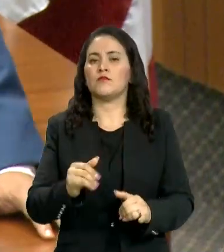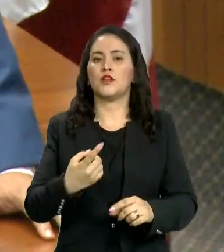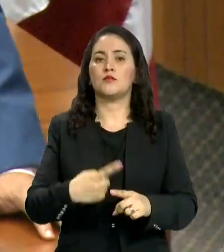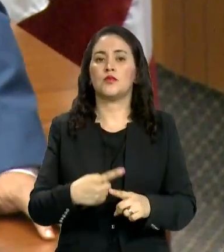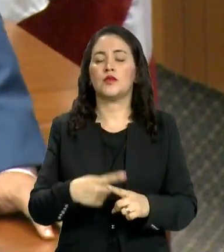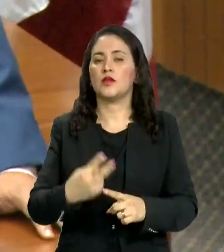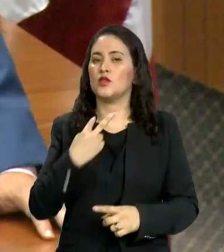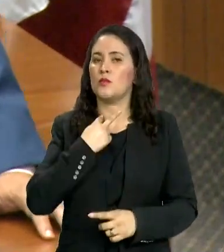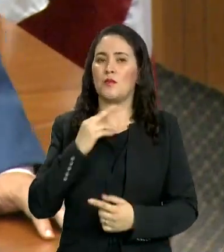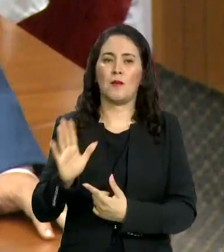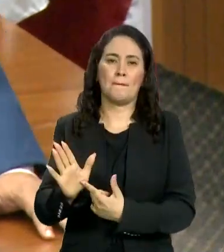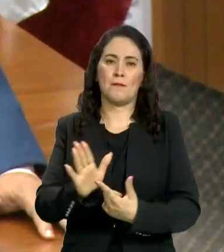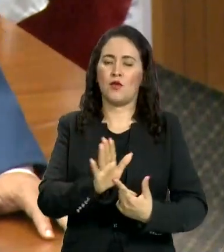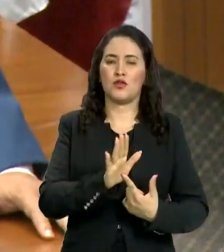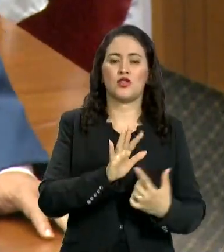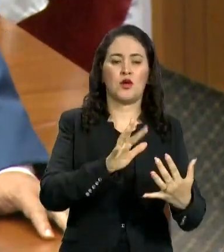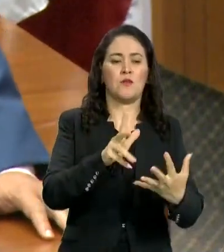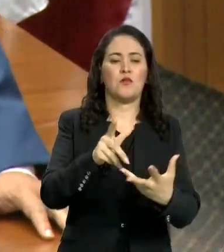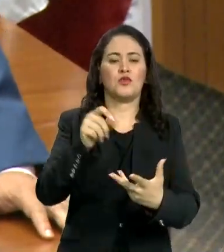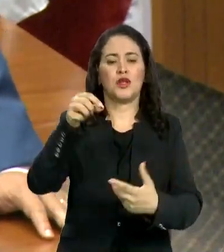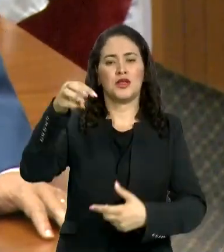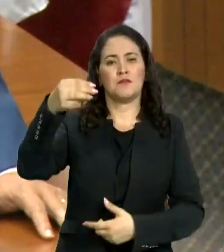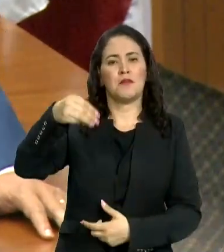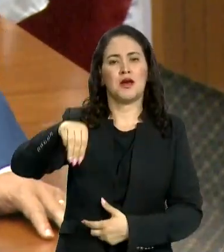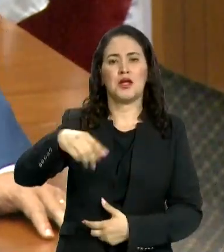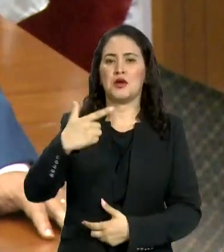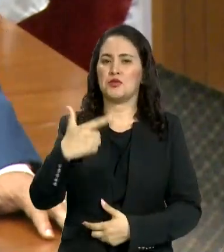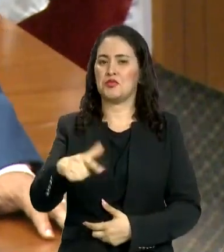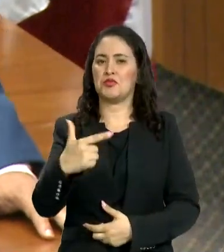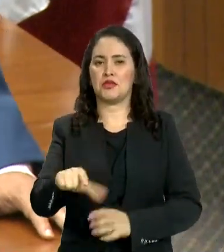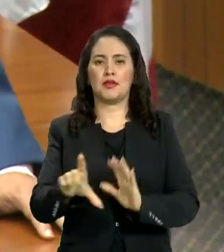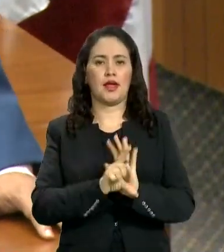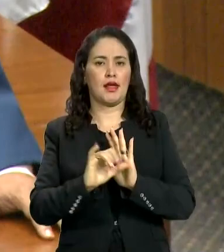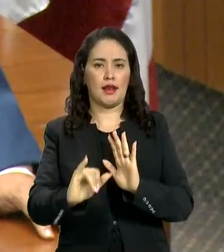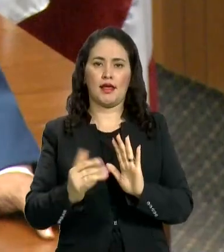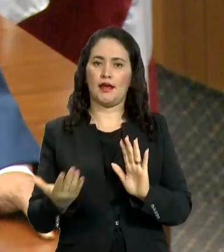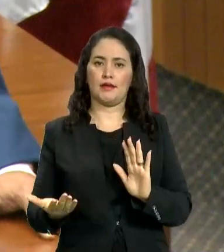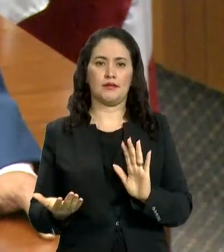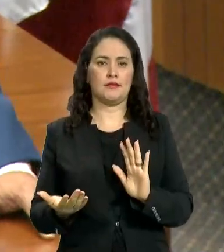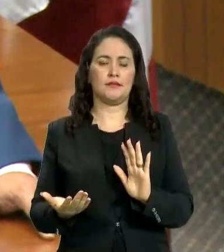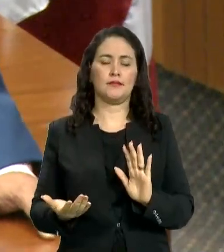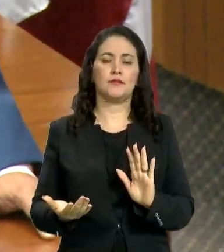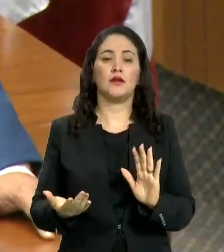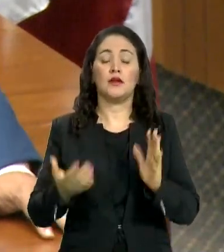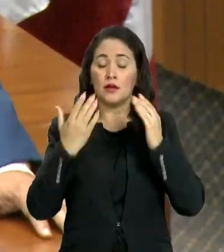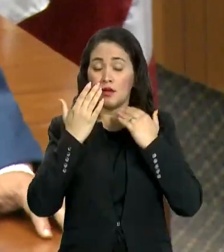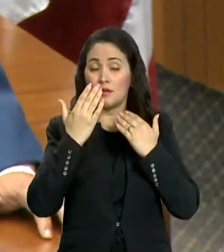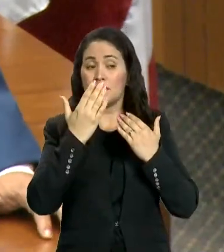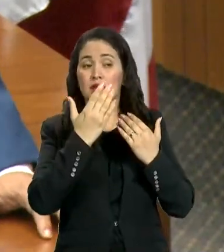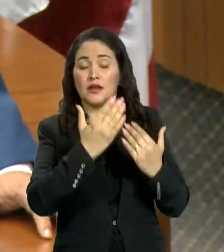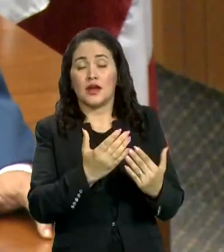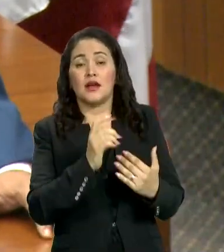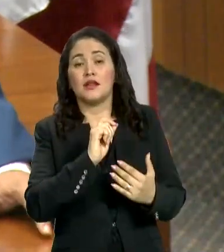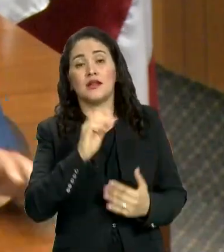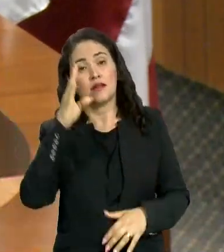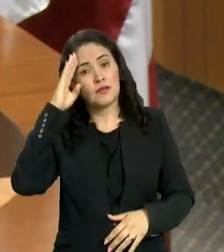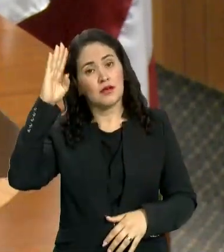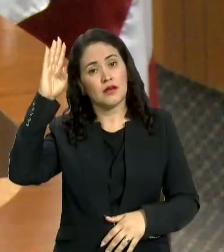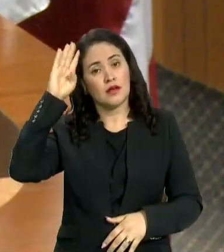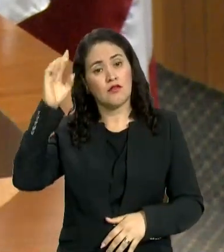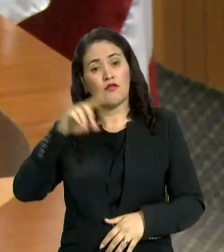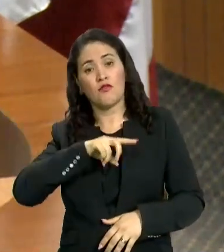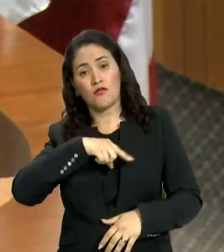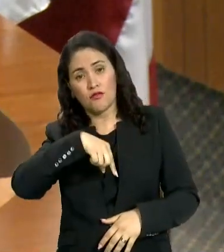Maranhão é uma terra sem lei quero agradecer a presença forte do Governador Carlos Brandão lá em Itapecuru e do comprometimento dele